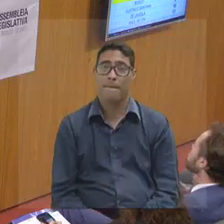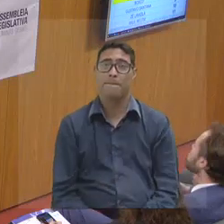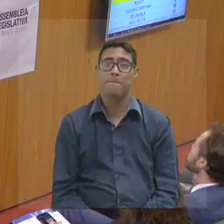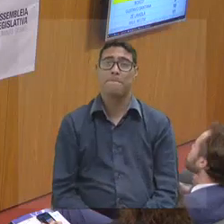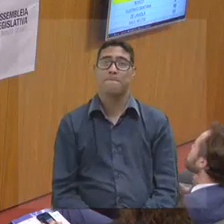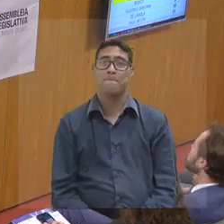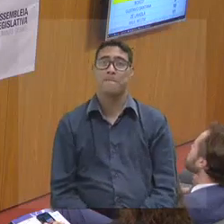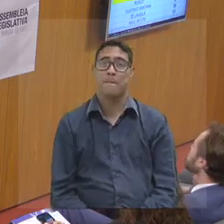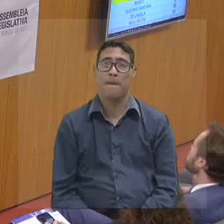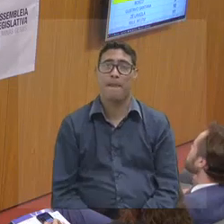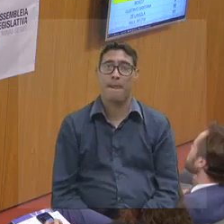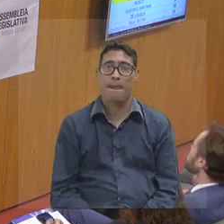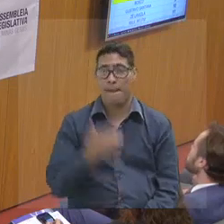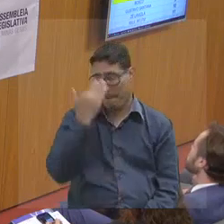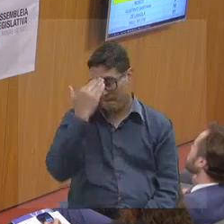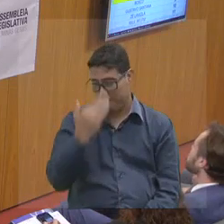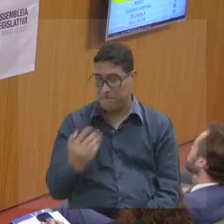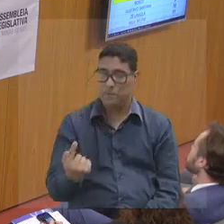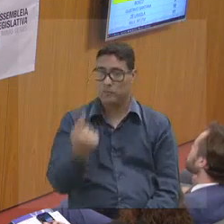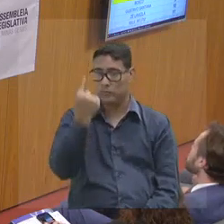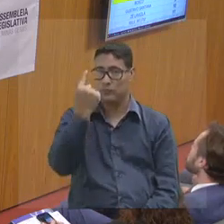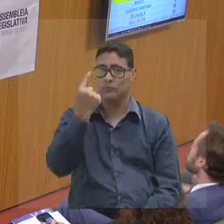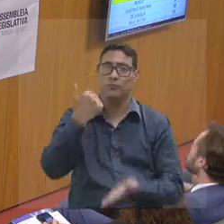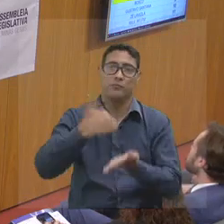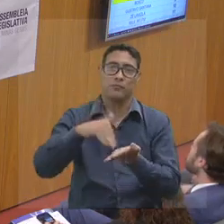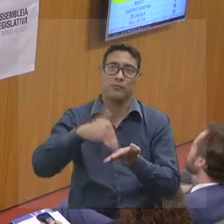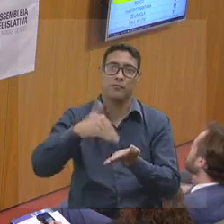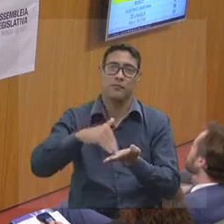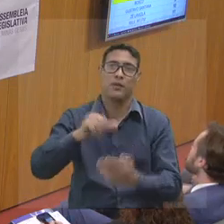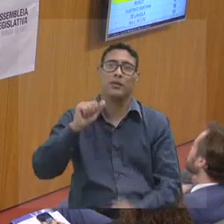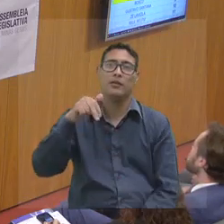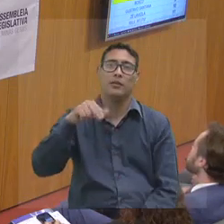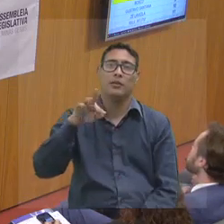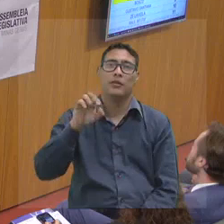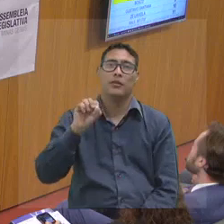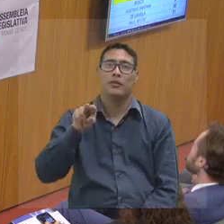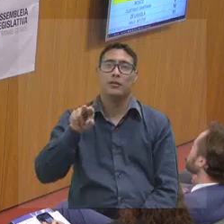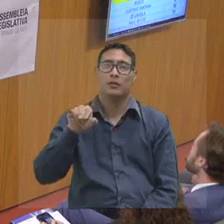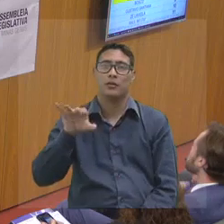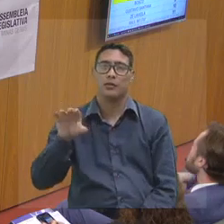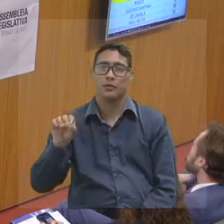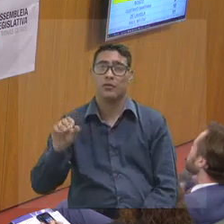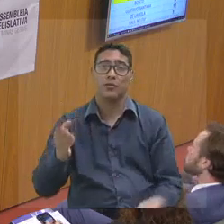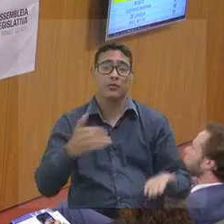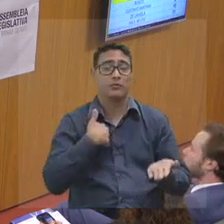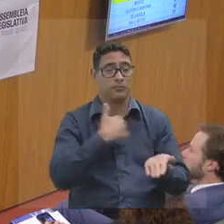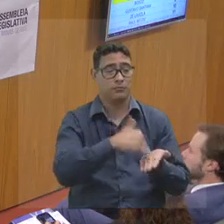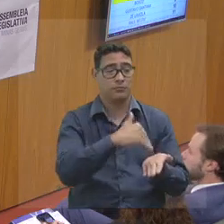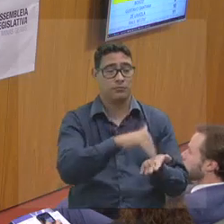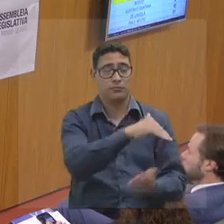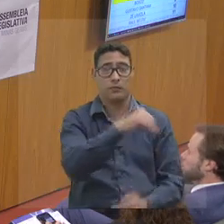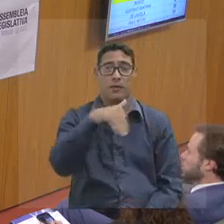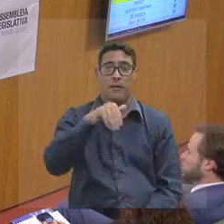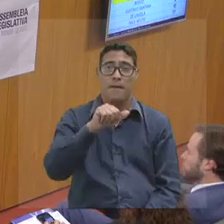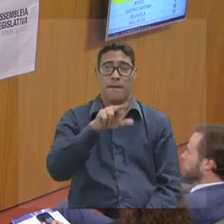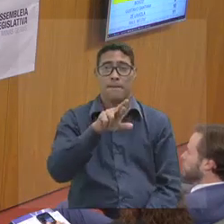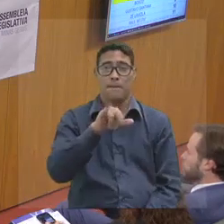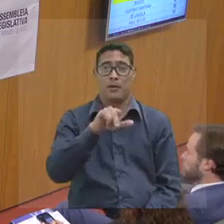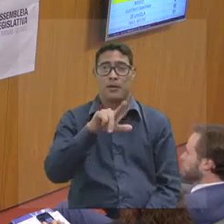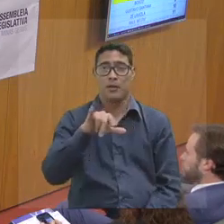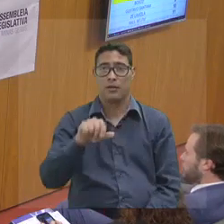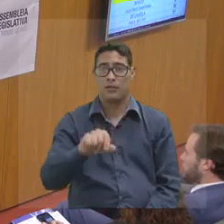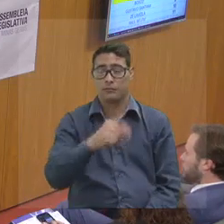nosso primeiro secretário Deputado Antônio Carlos Arantes tem a palavra Marília Muito obrigado